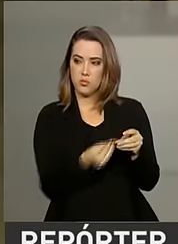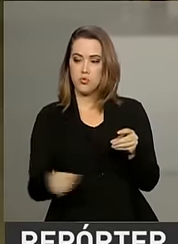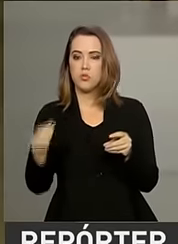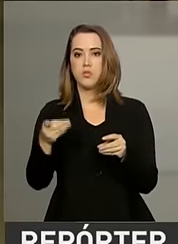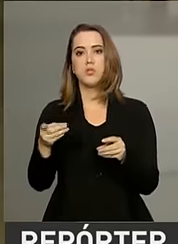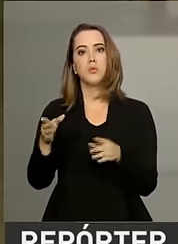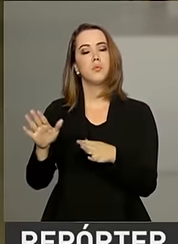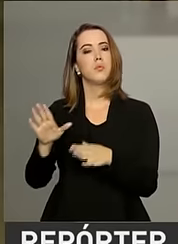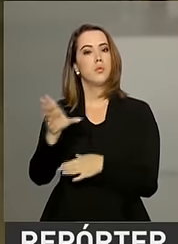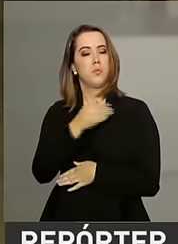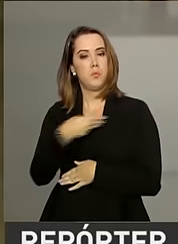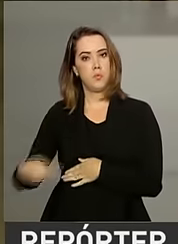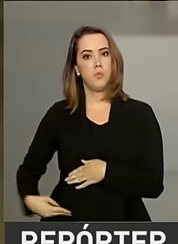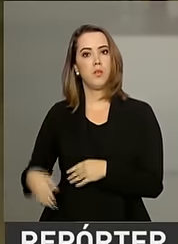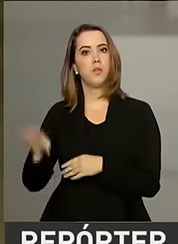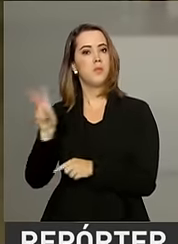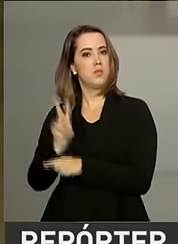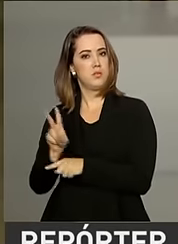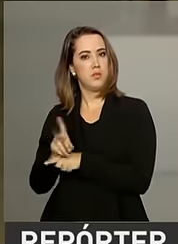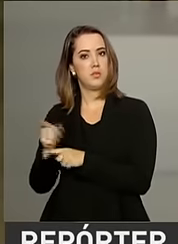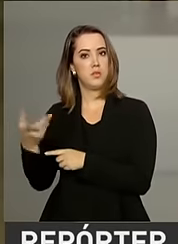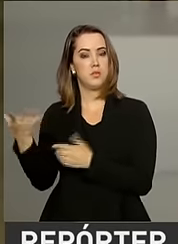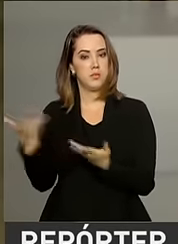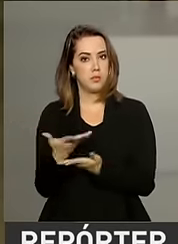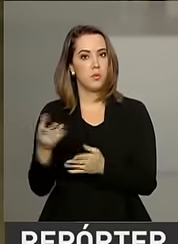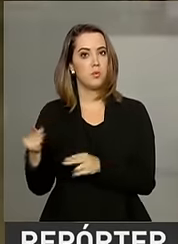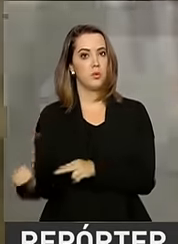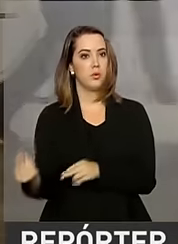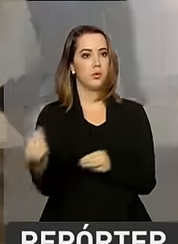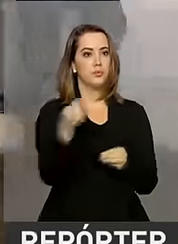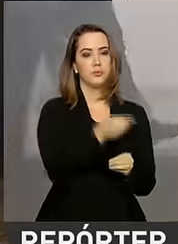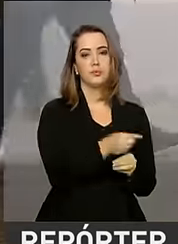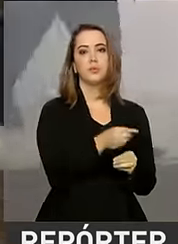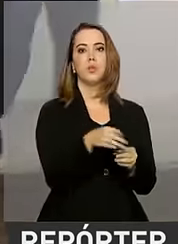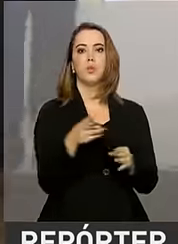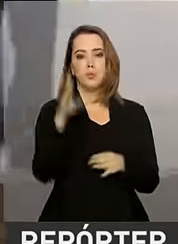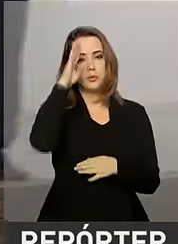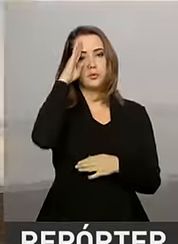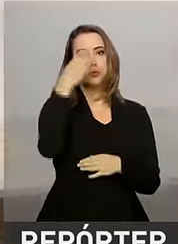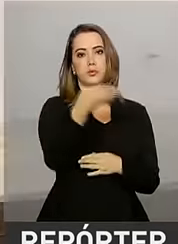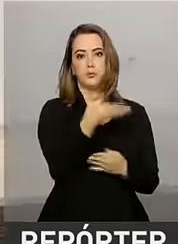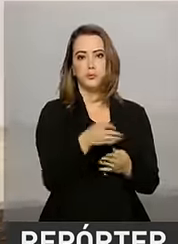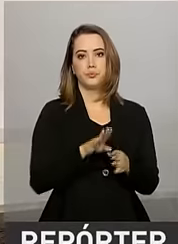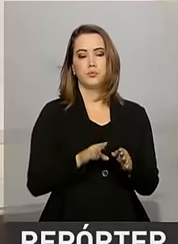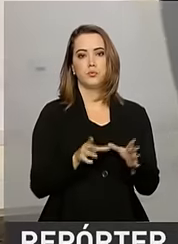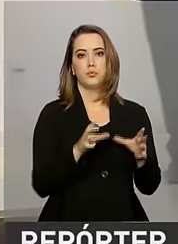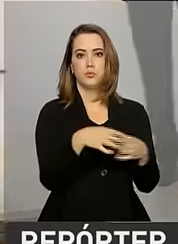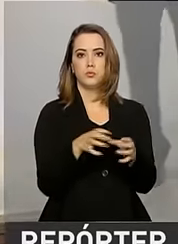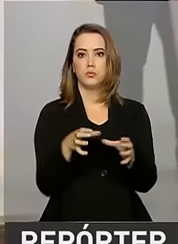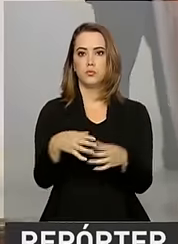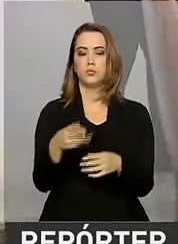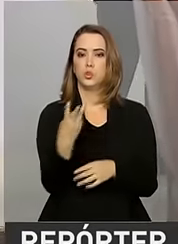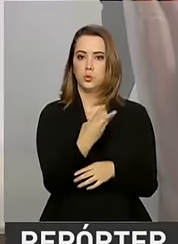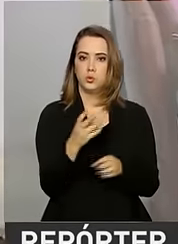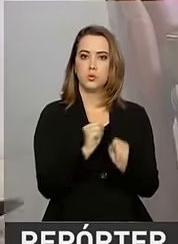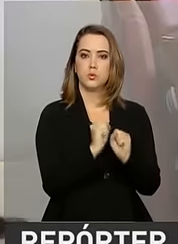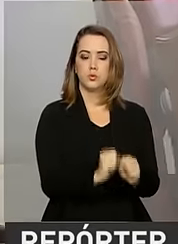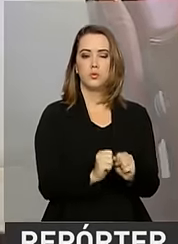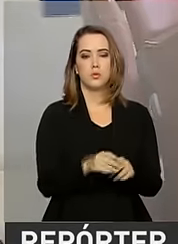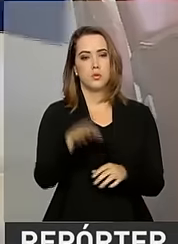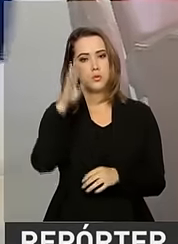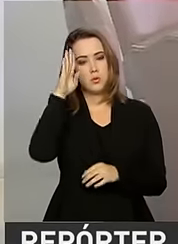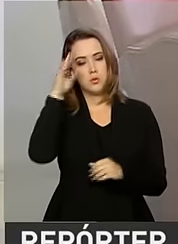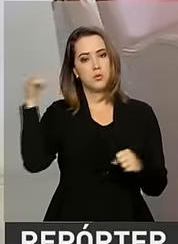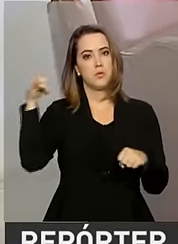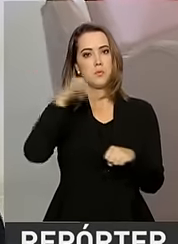passado. Hoje pela manhã, Michel Temer se reuniu com os comandantes do Exército, da Marinha e da Aeronáutica e também com ministros aqui no Palácio do